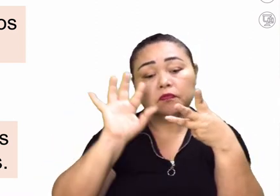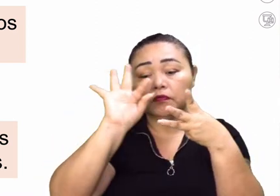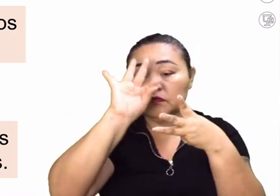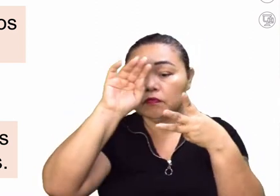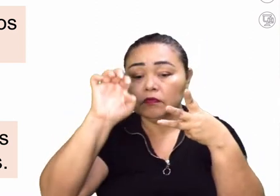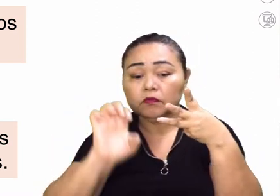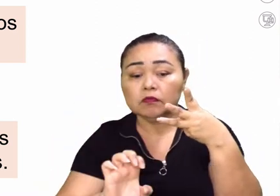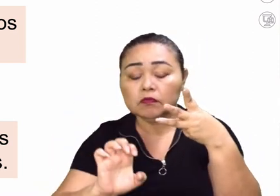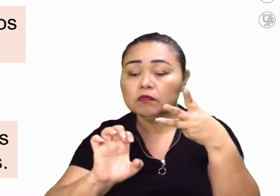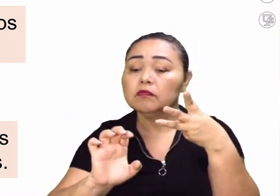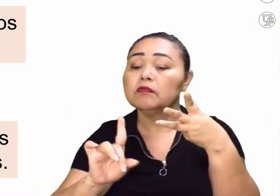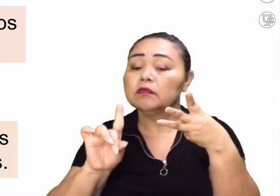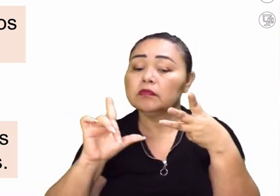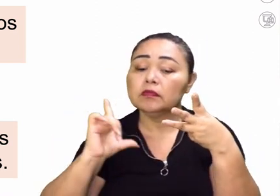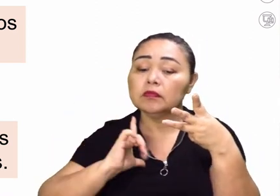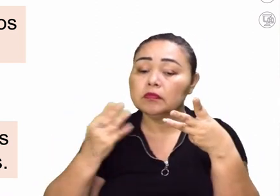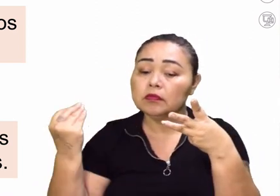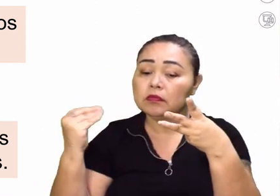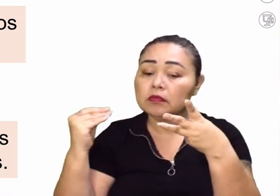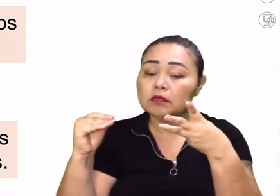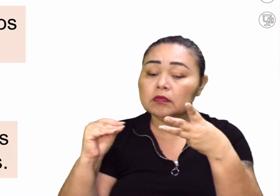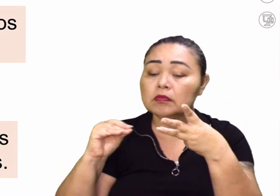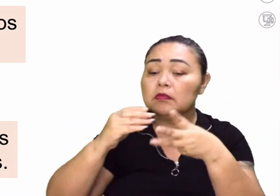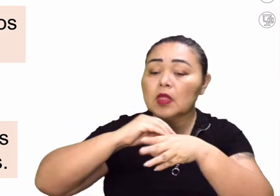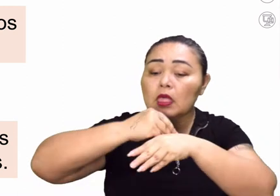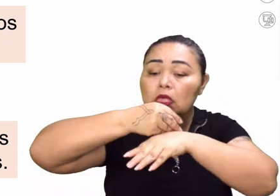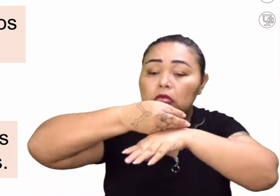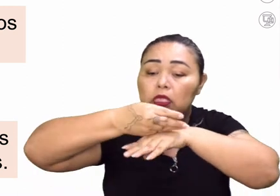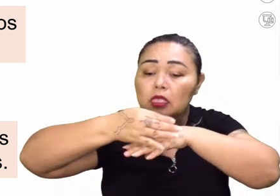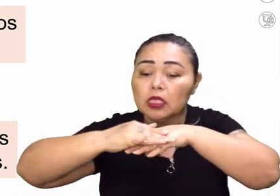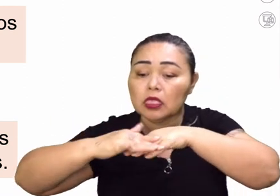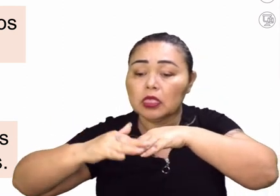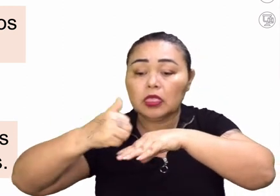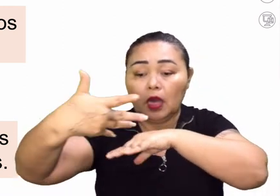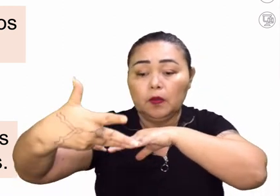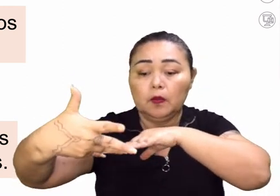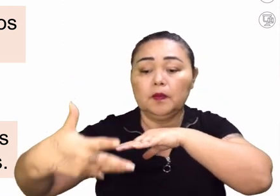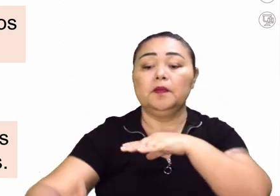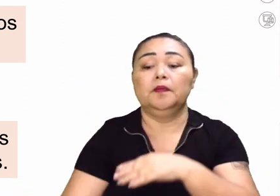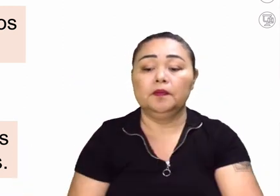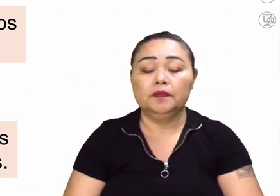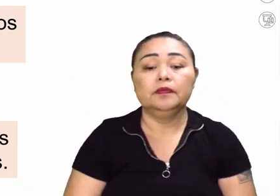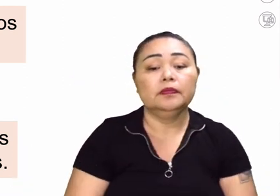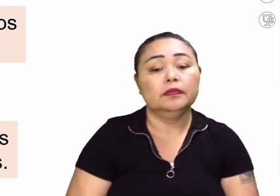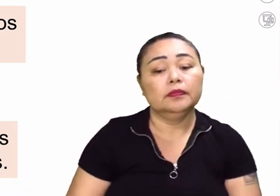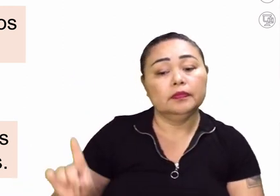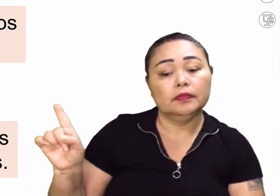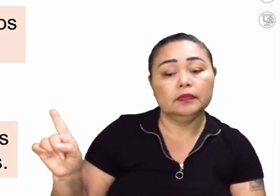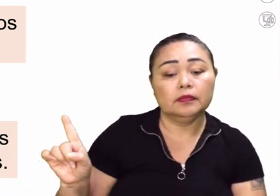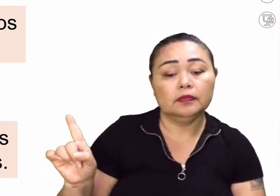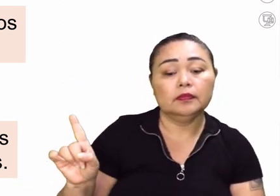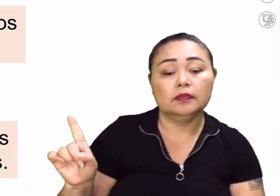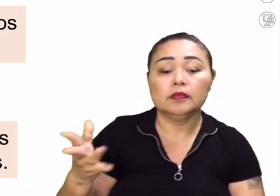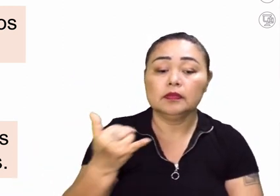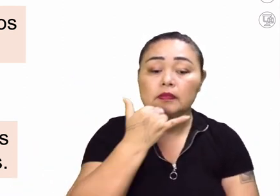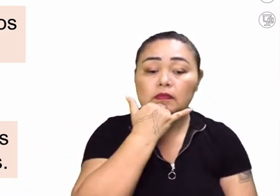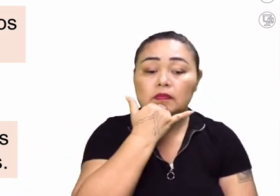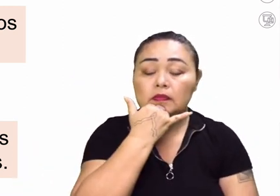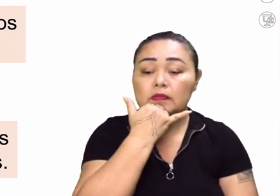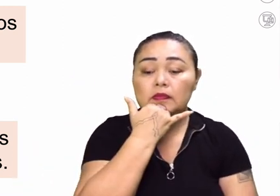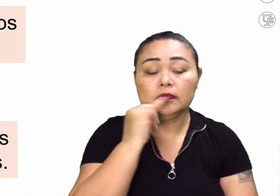amorfoestrutural considera a influência de Agentes erosivos externos muito bem estrutural